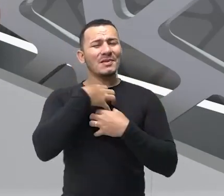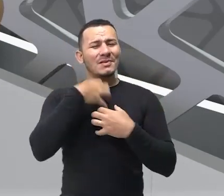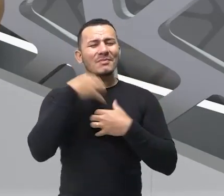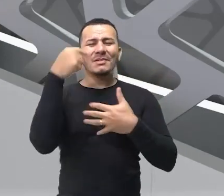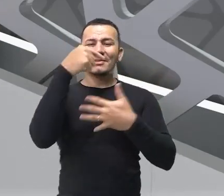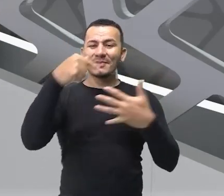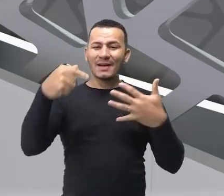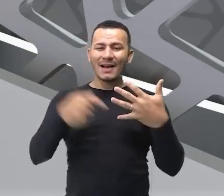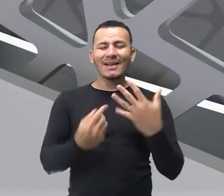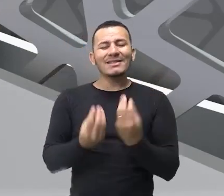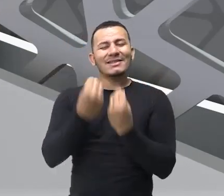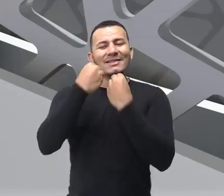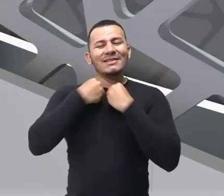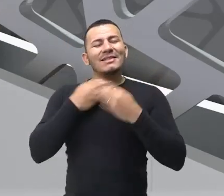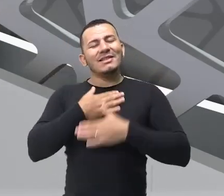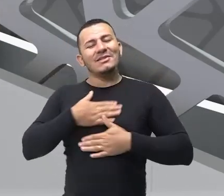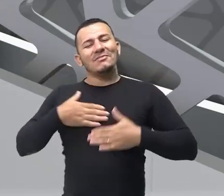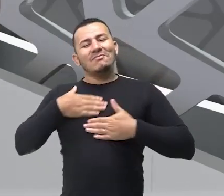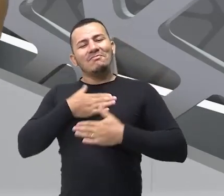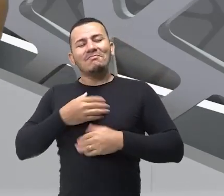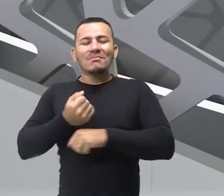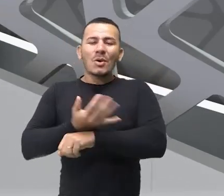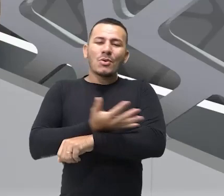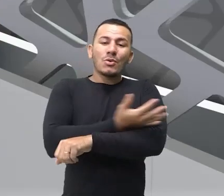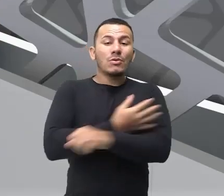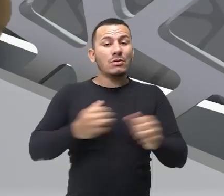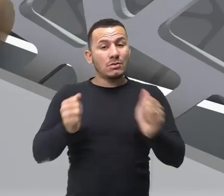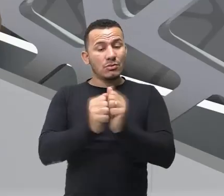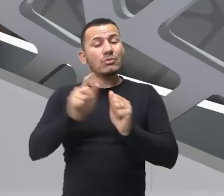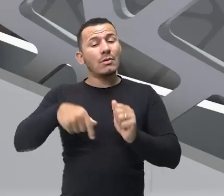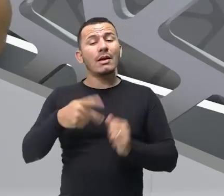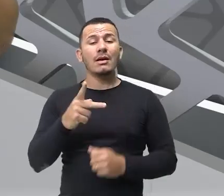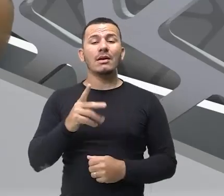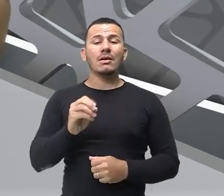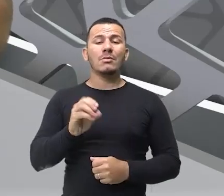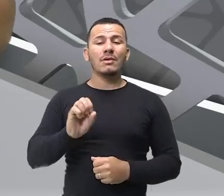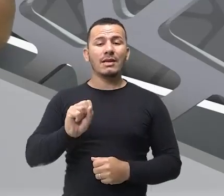que são gerados para a gente é exatamente a poesia, certo? É a